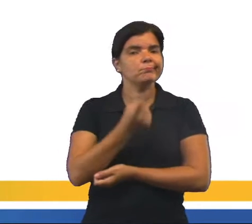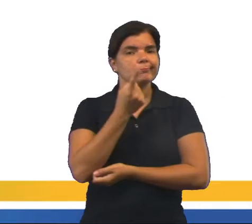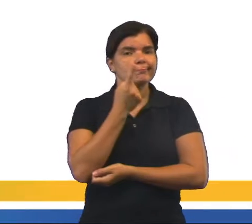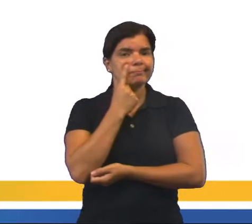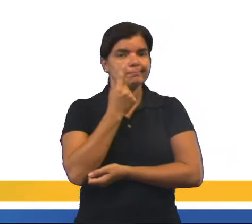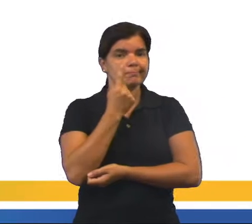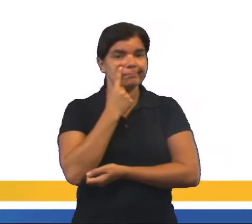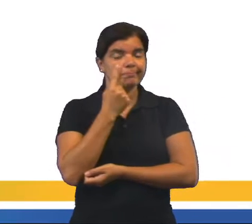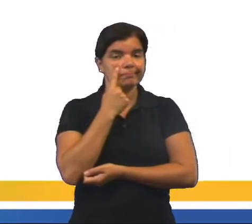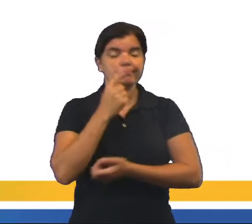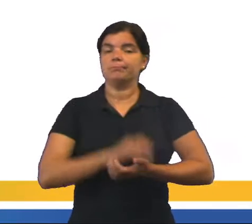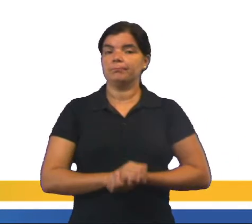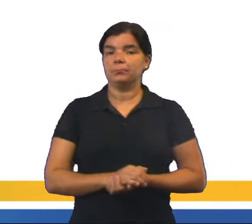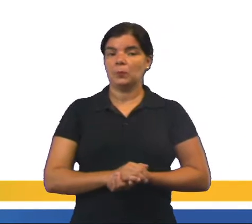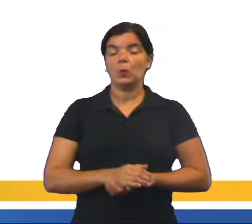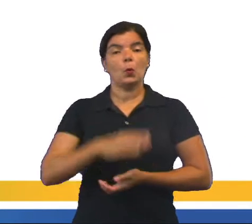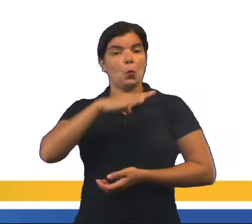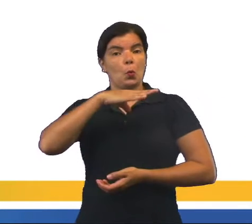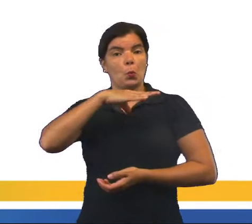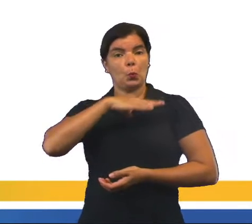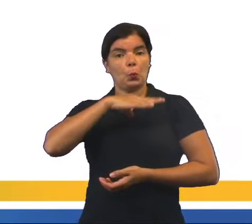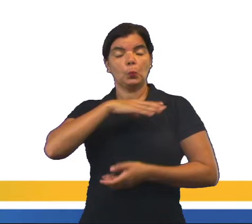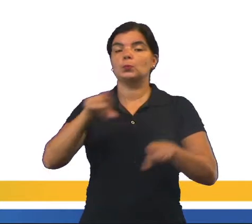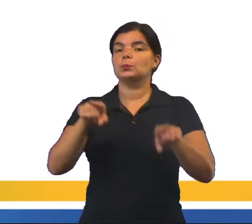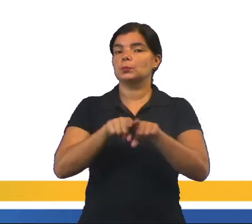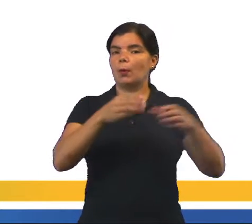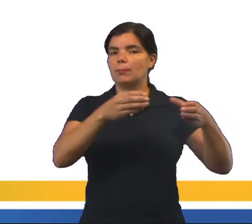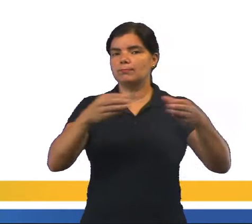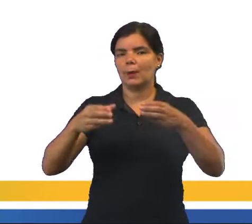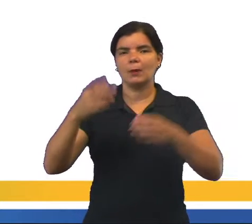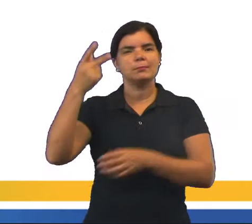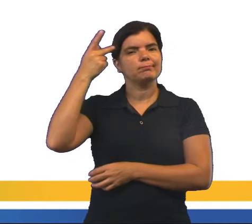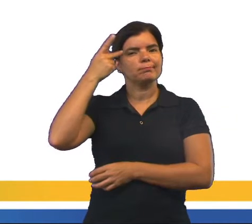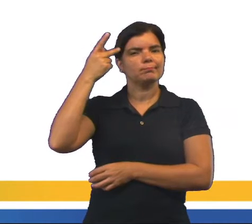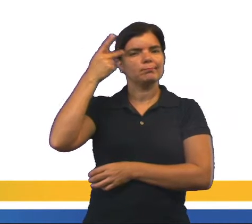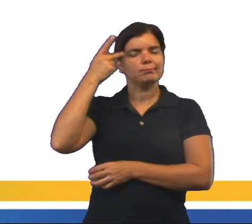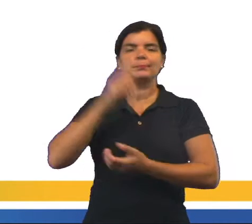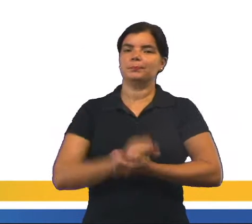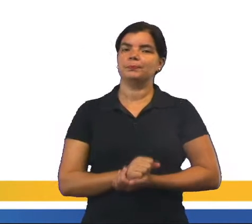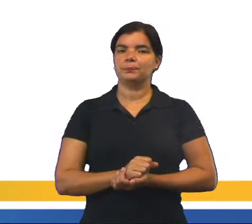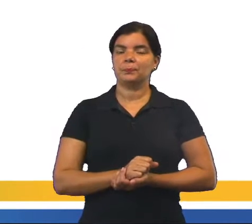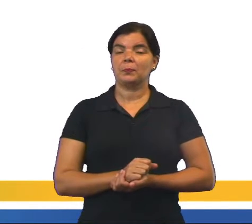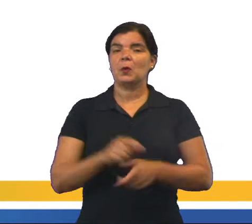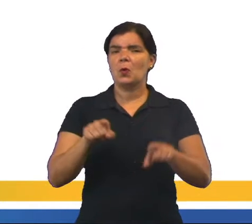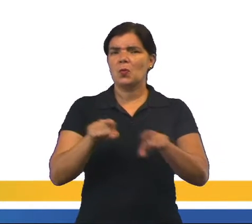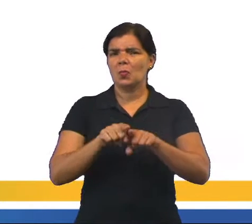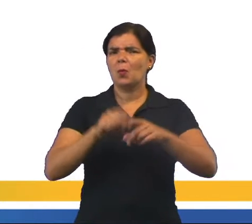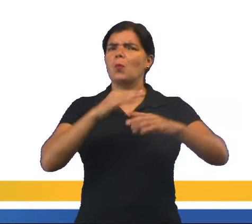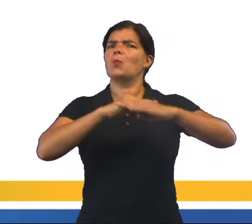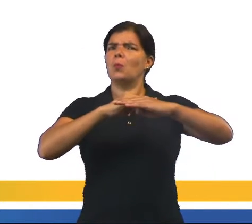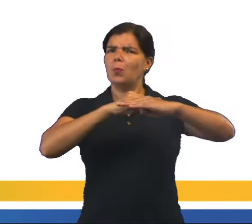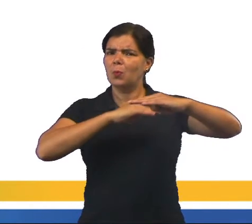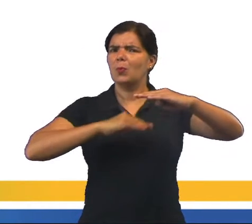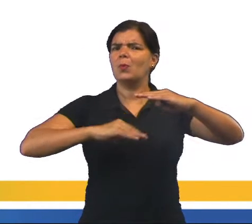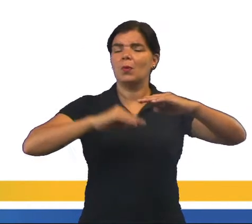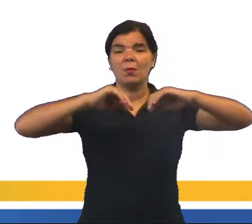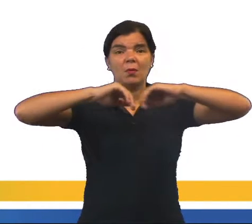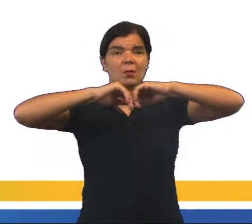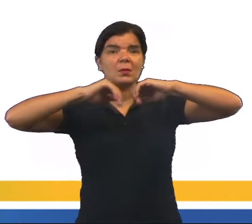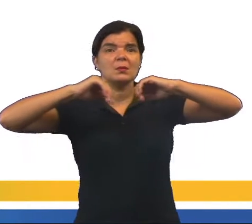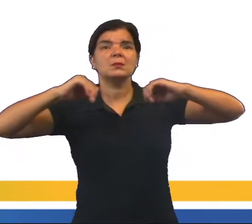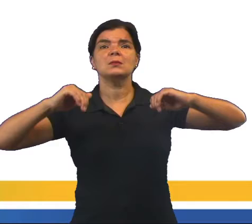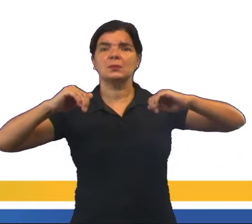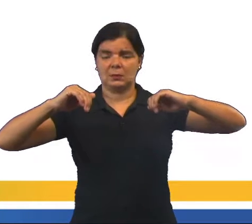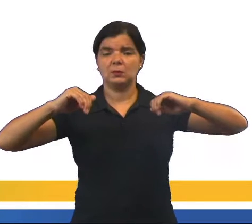aí para Paraisópolis, um bairro de São Paulo, você vê aí uma grande desigualdade que separa